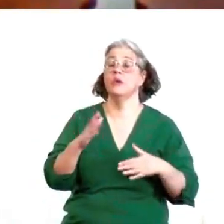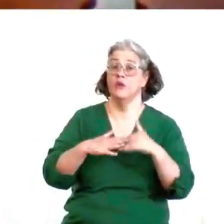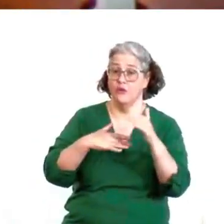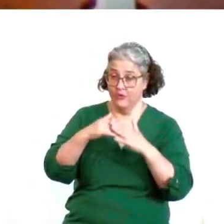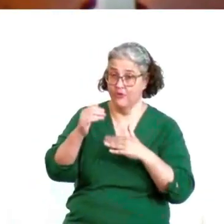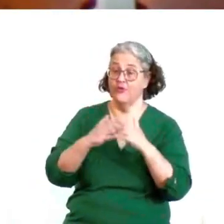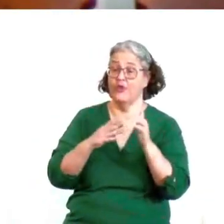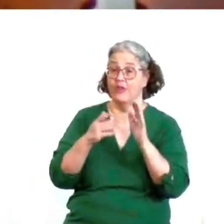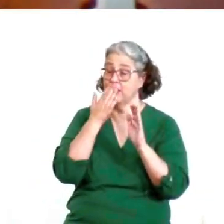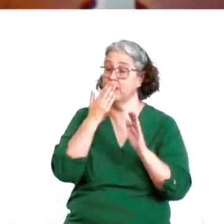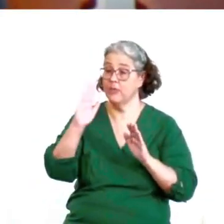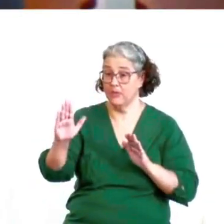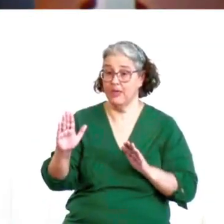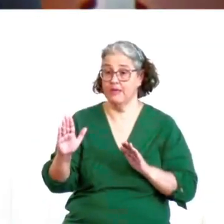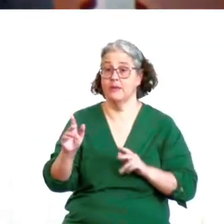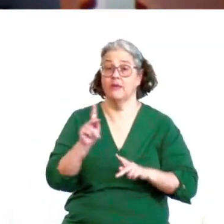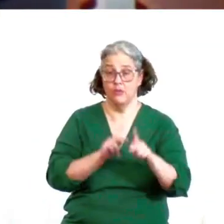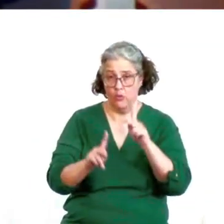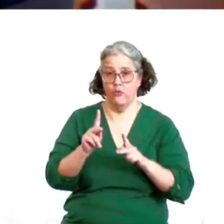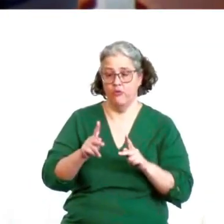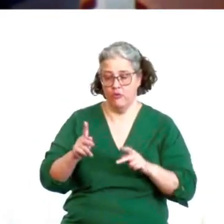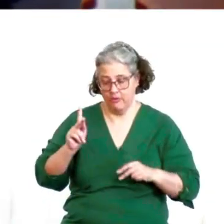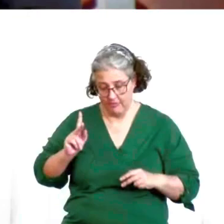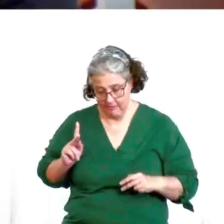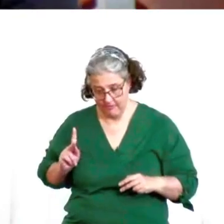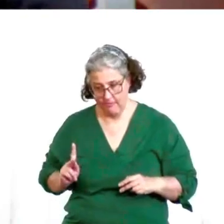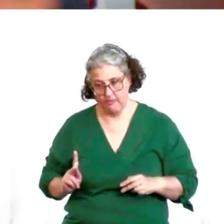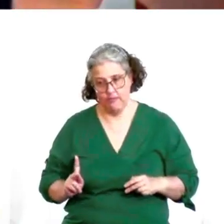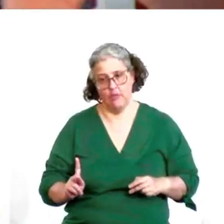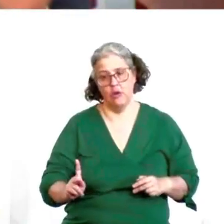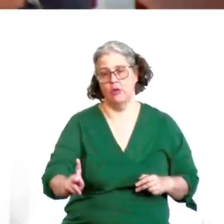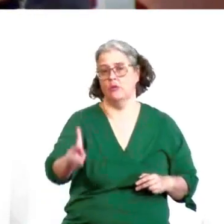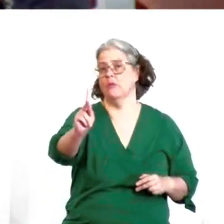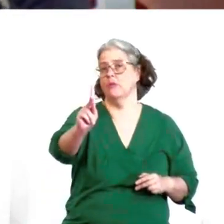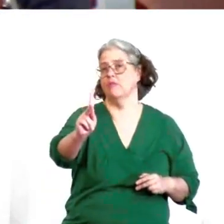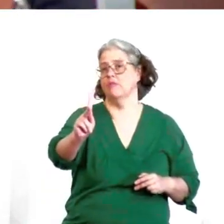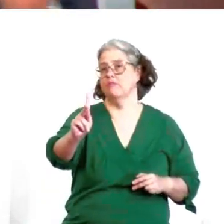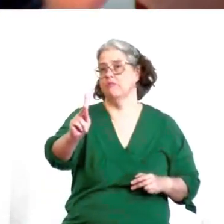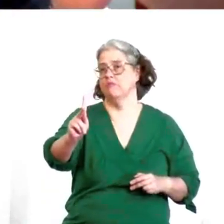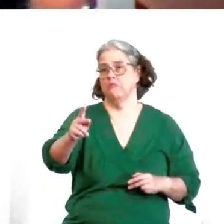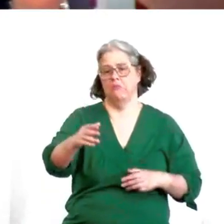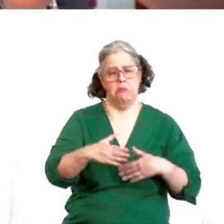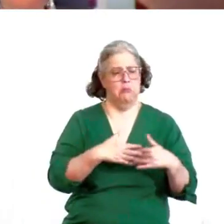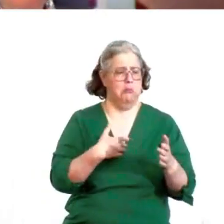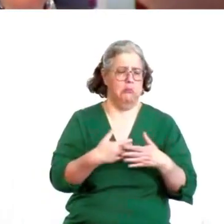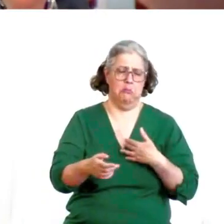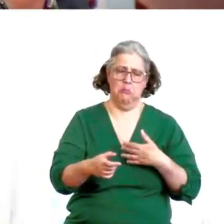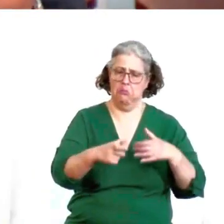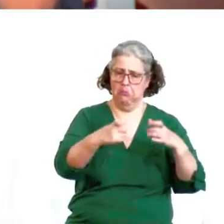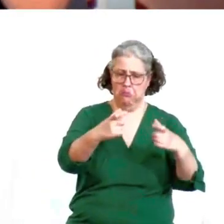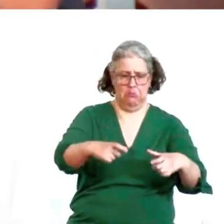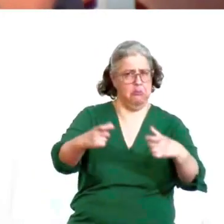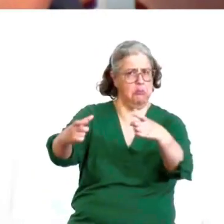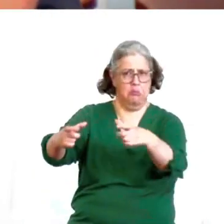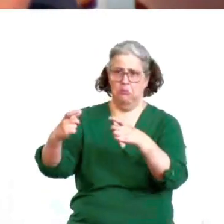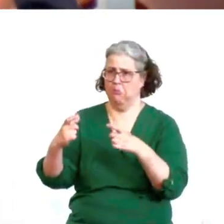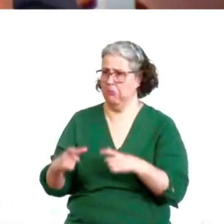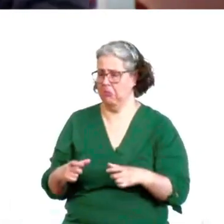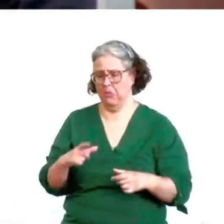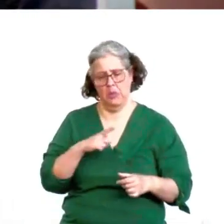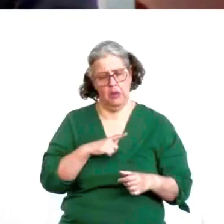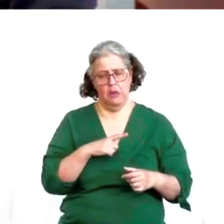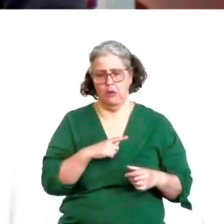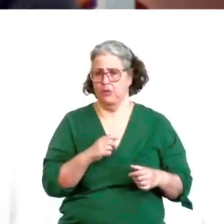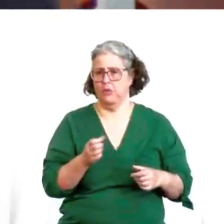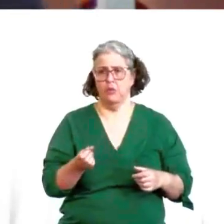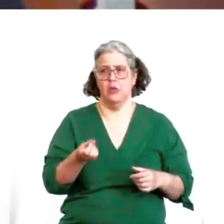para o seu povo vai permanecer independente dos cenários que nós viermos